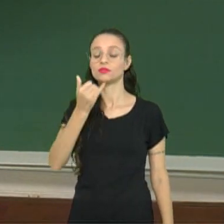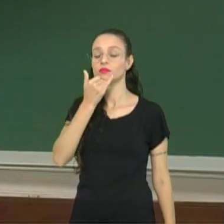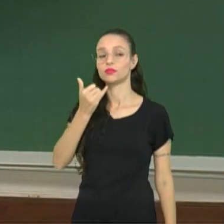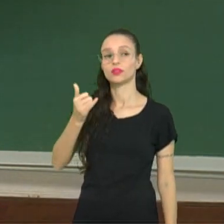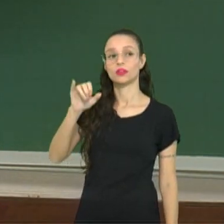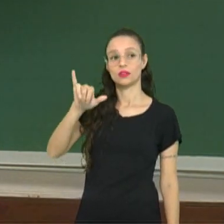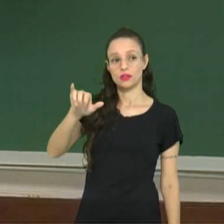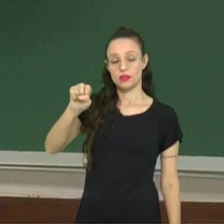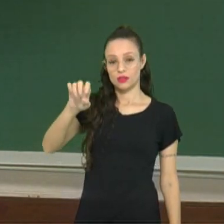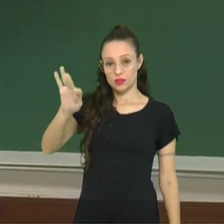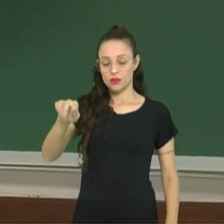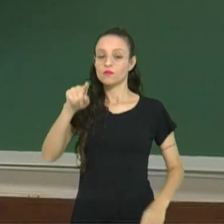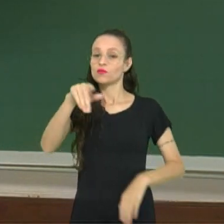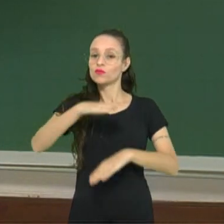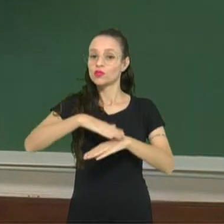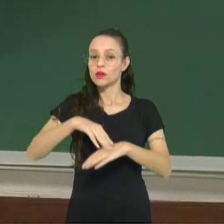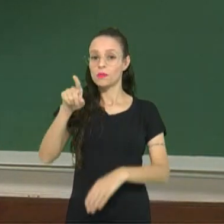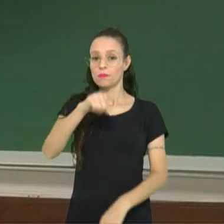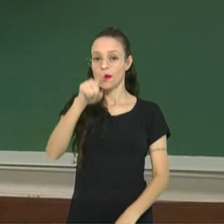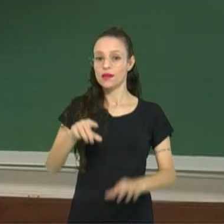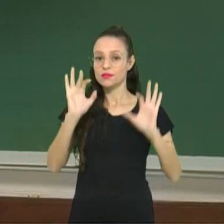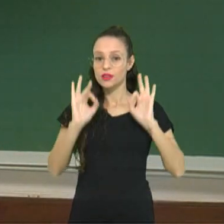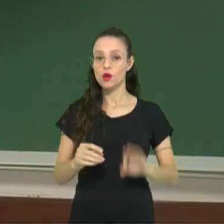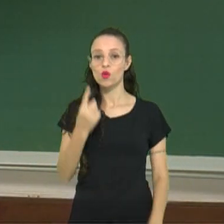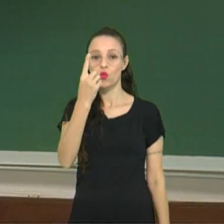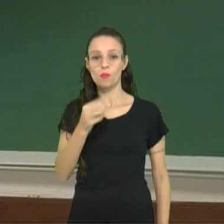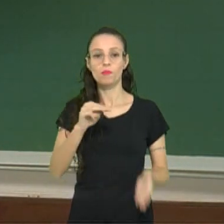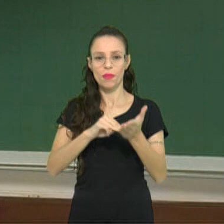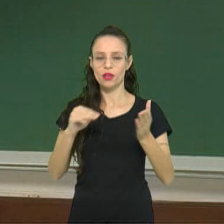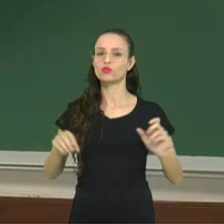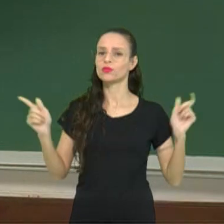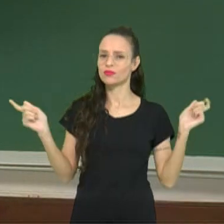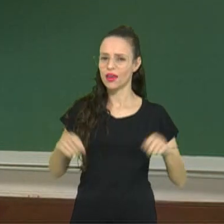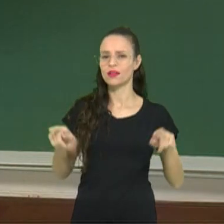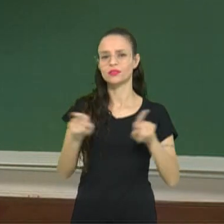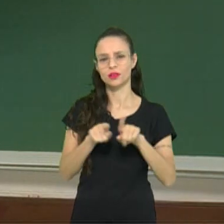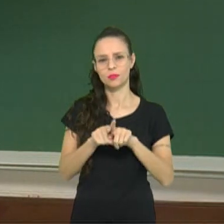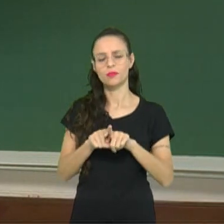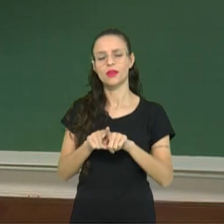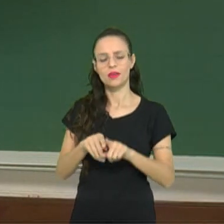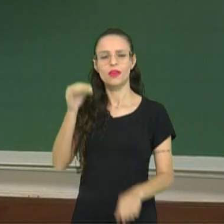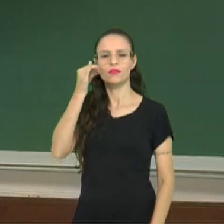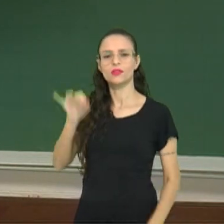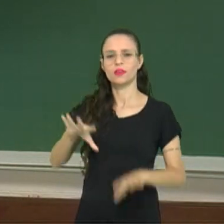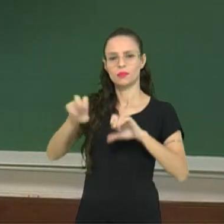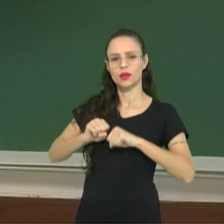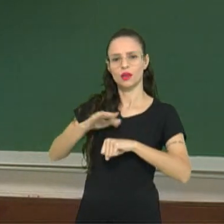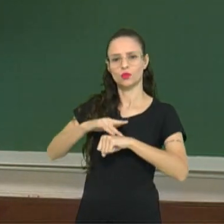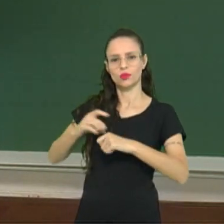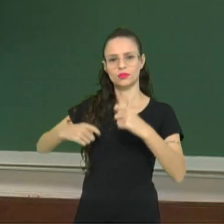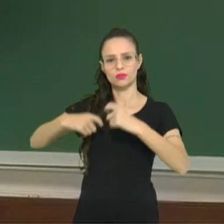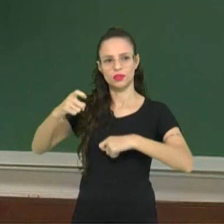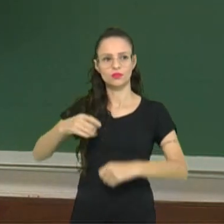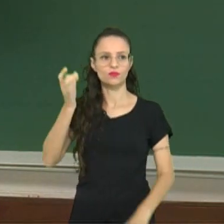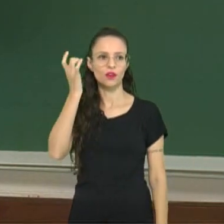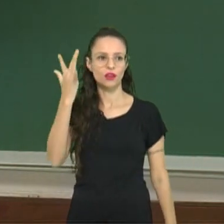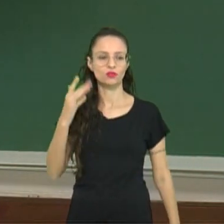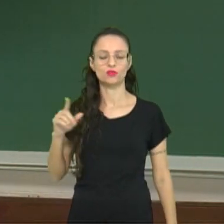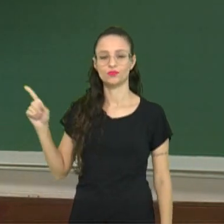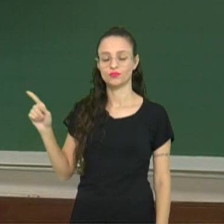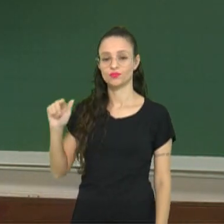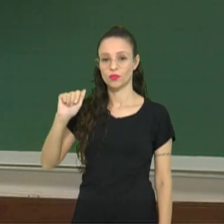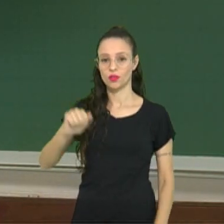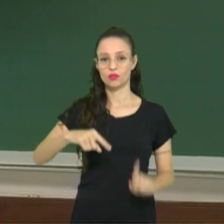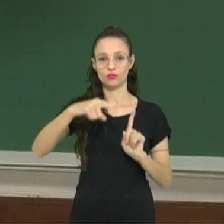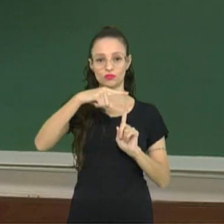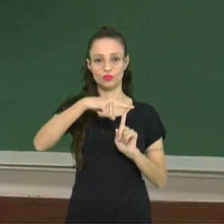Marque a alternativa que indique corretamente o nome de um método que garante também proteção contra a IST. E aí, bem tranquilinho aqui. Letra